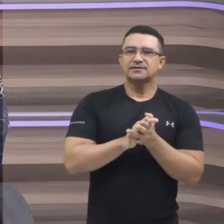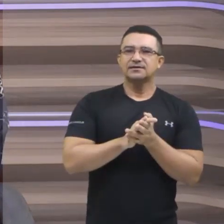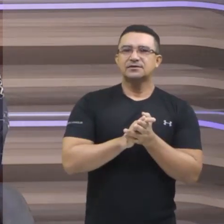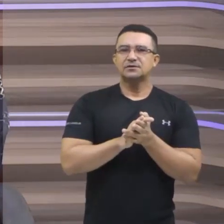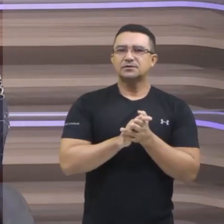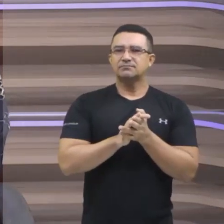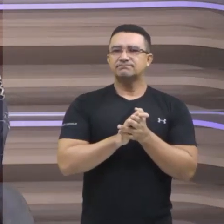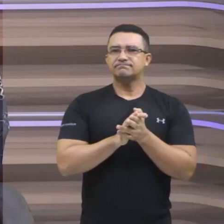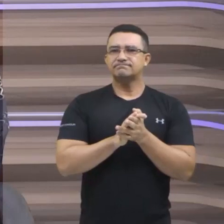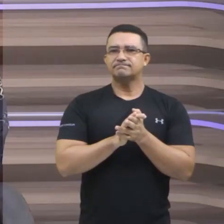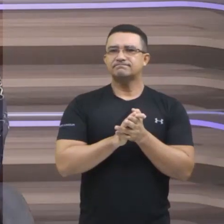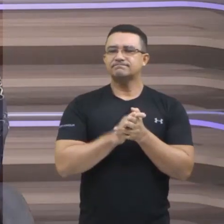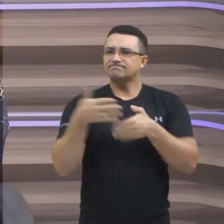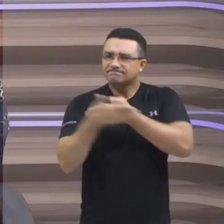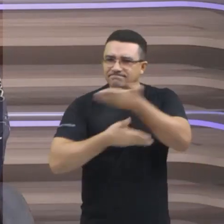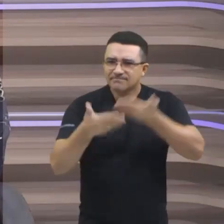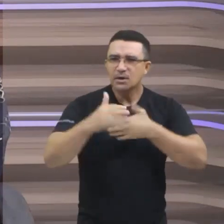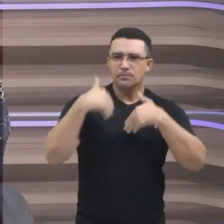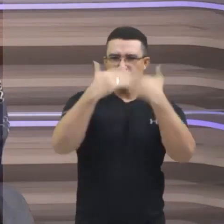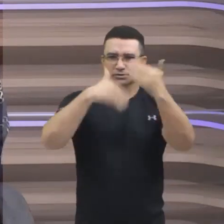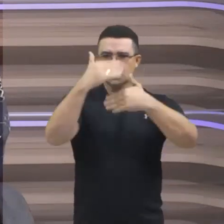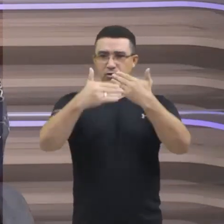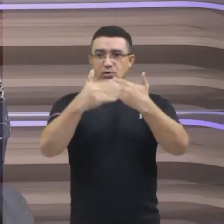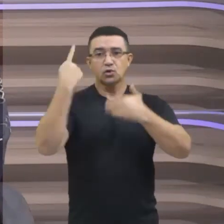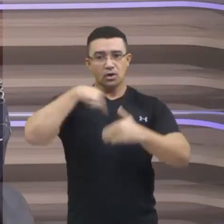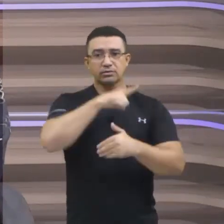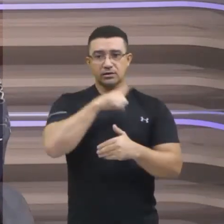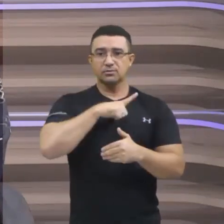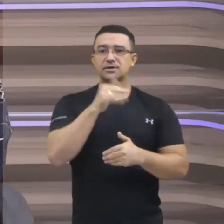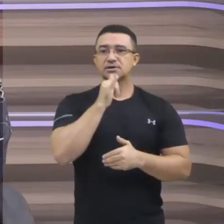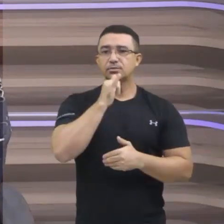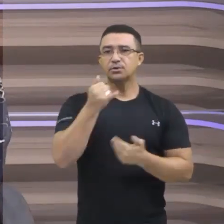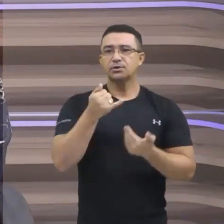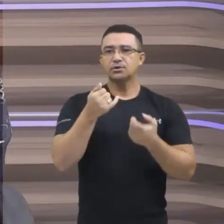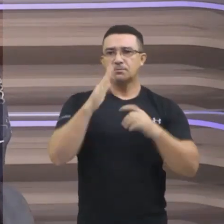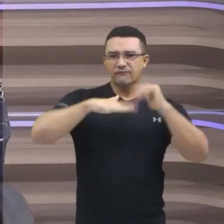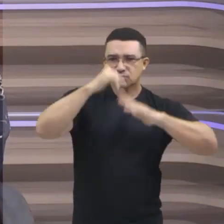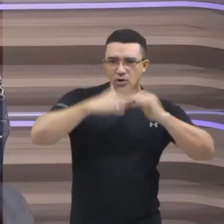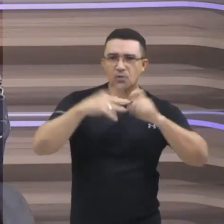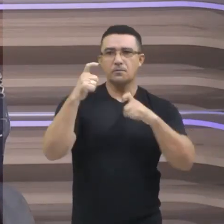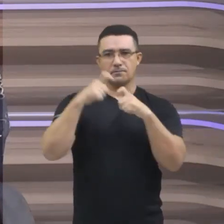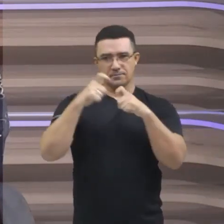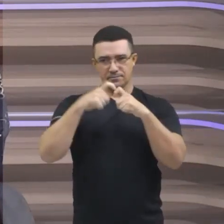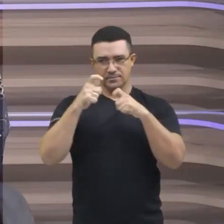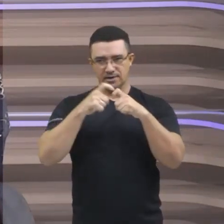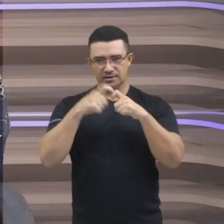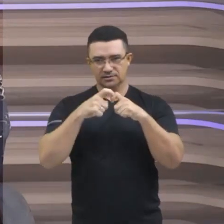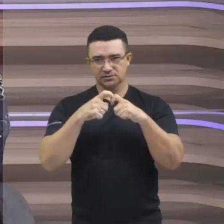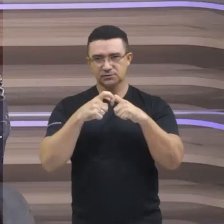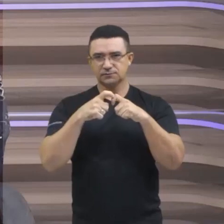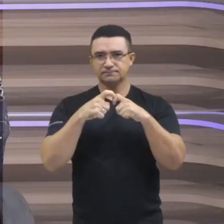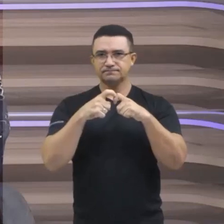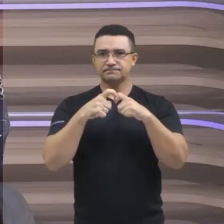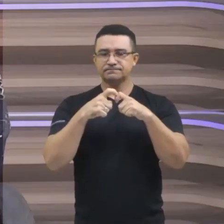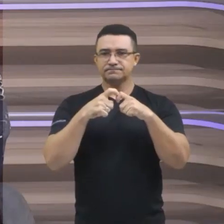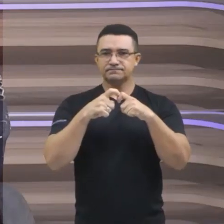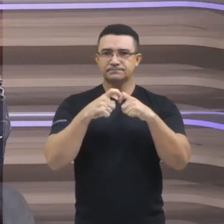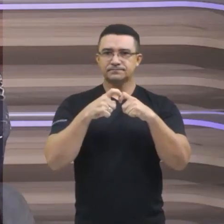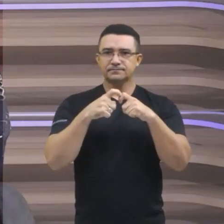quê? Porque nós temos os nossos médicos à frente disso, a